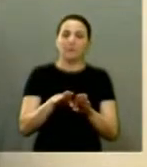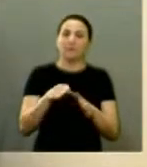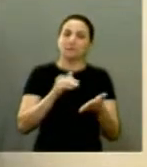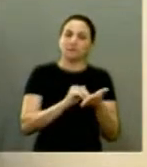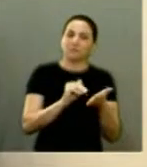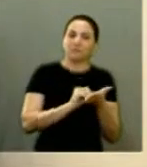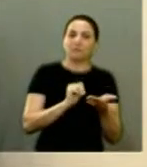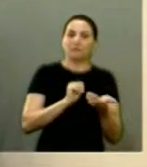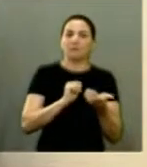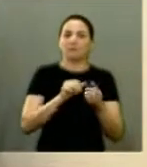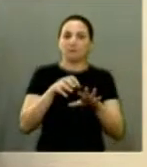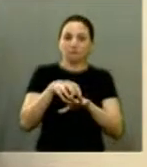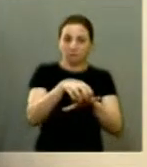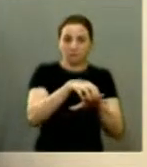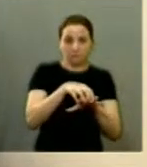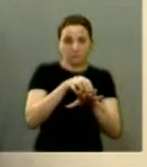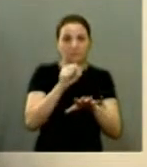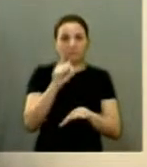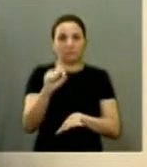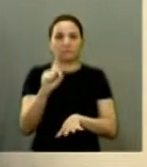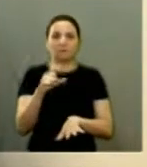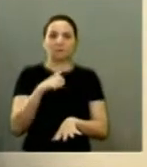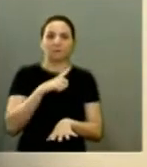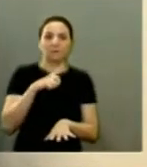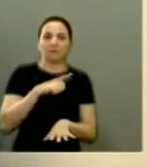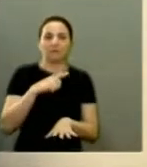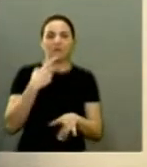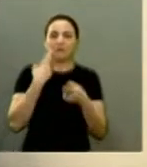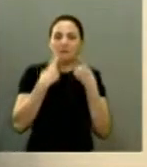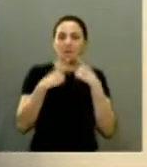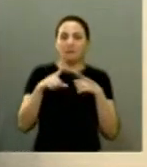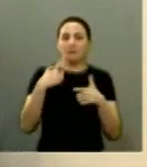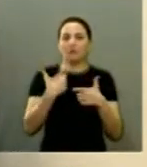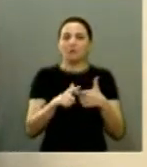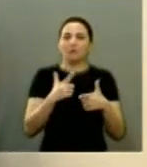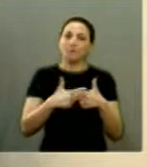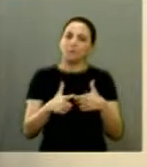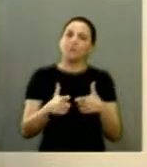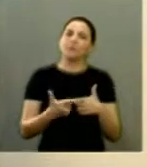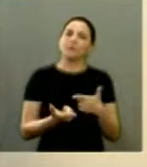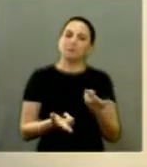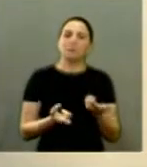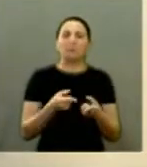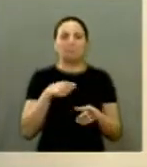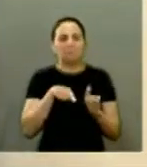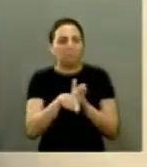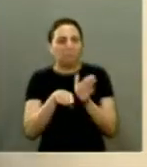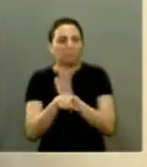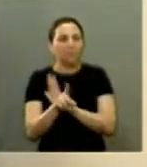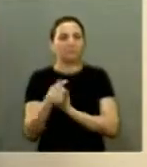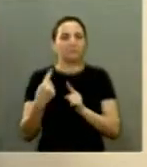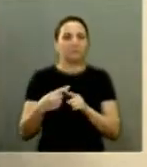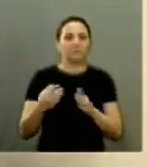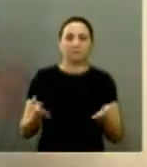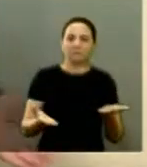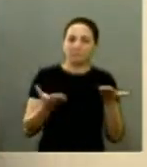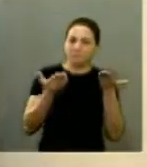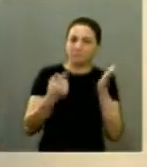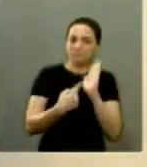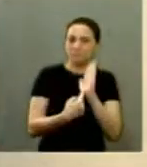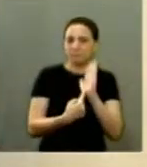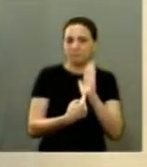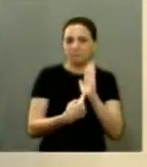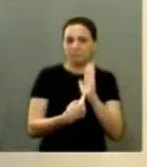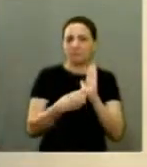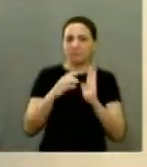cidades estão vindo em Araraquara. A gente sabe criticar os problemas, a gente sabe questionar, mas tem que enaltecer também, que eu falei